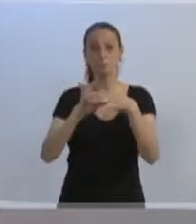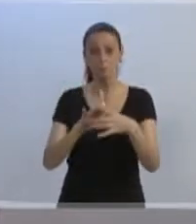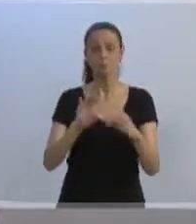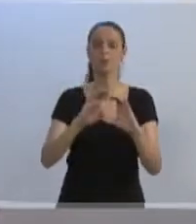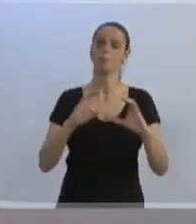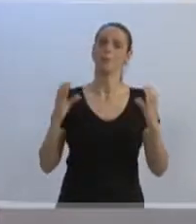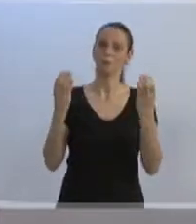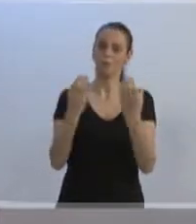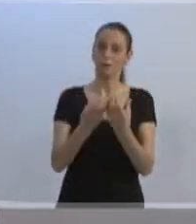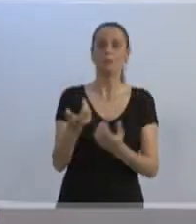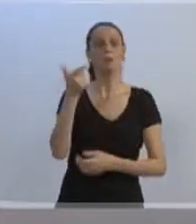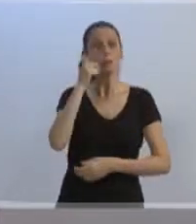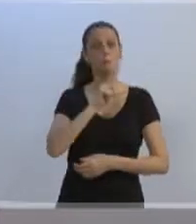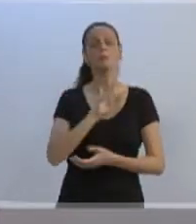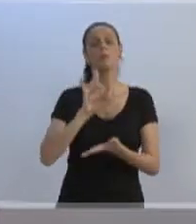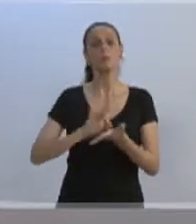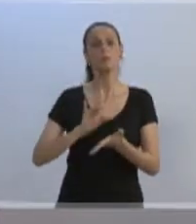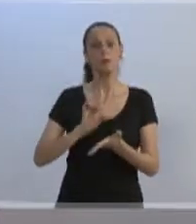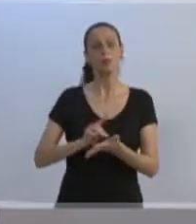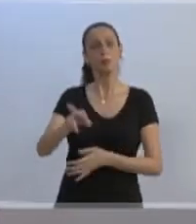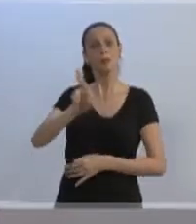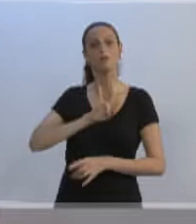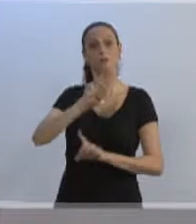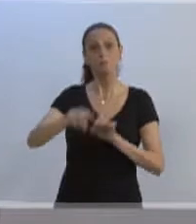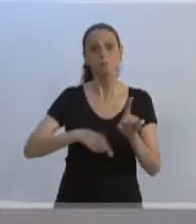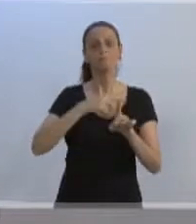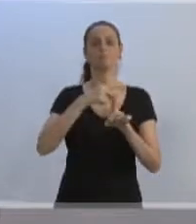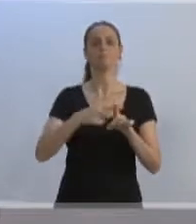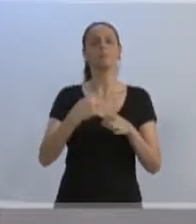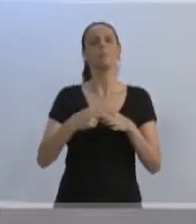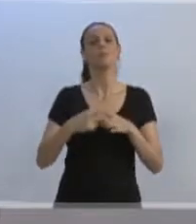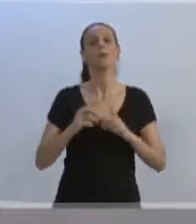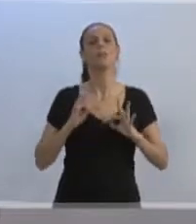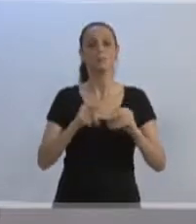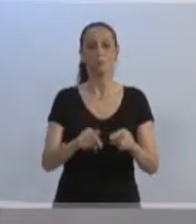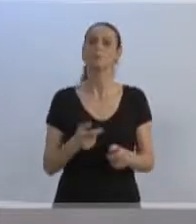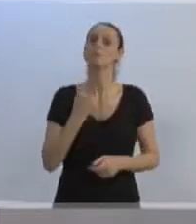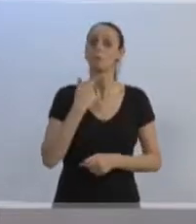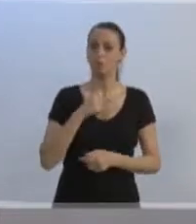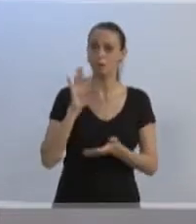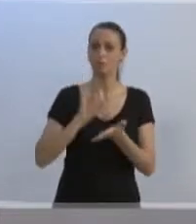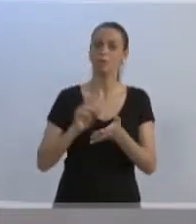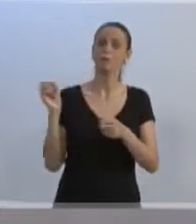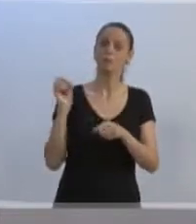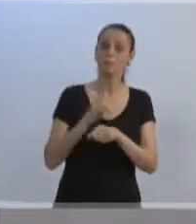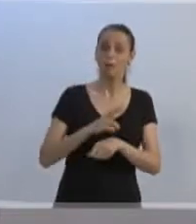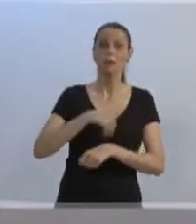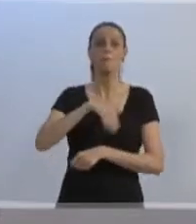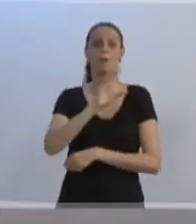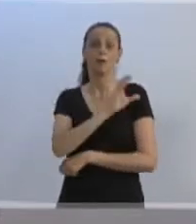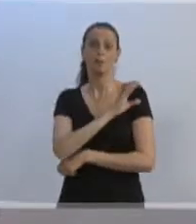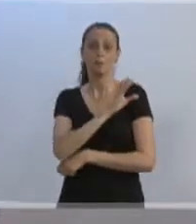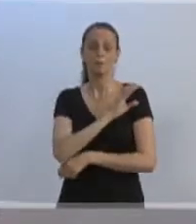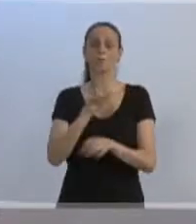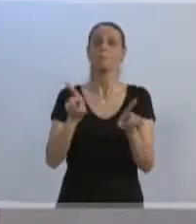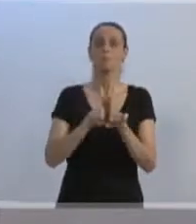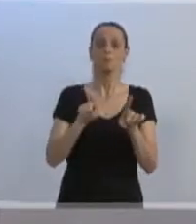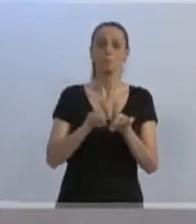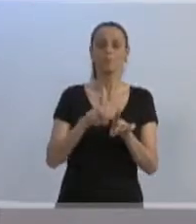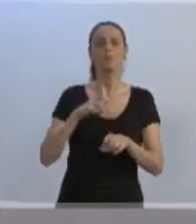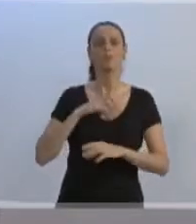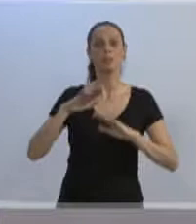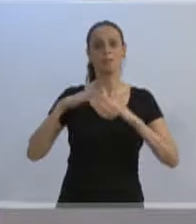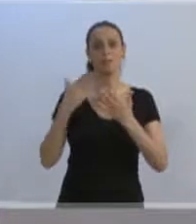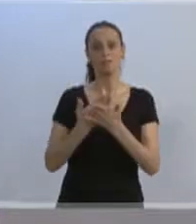para que nós tenhamos aí o resultado final esperado por todos a criação de mais vagas a criação ea condição e termos as nossas